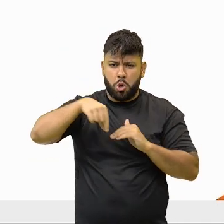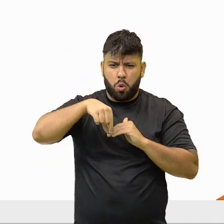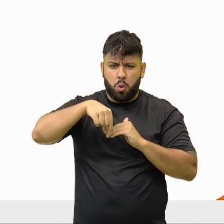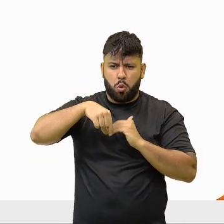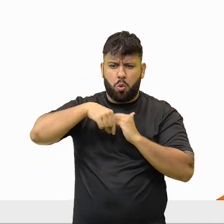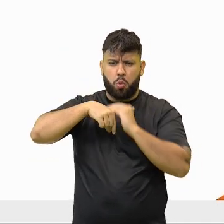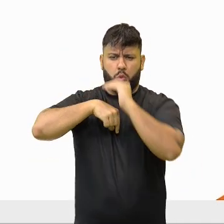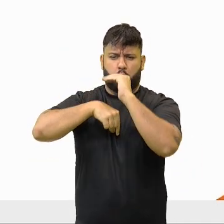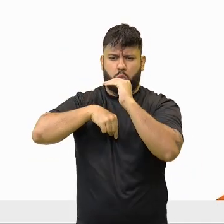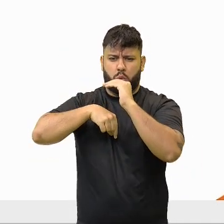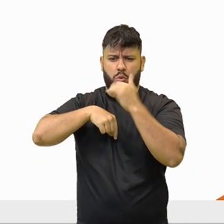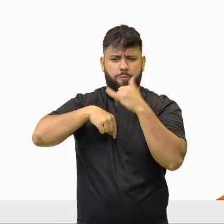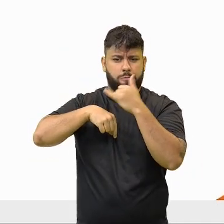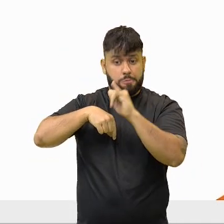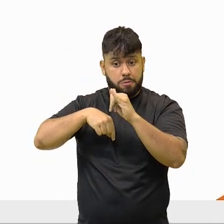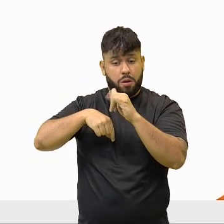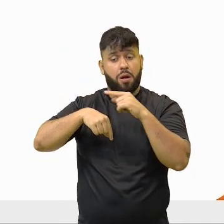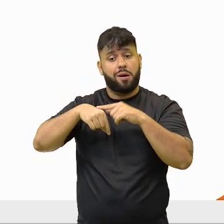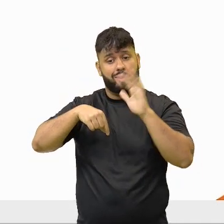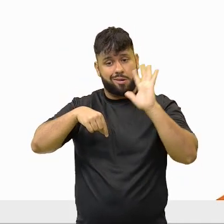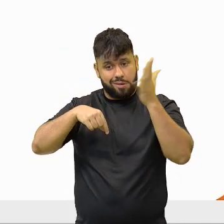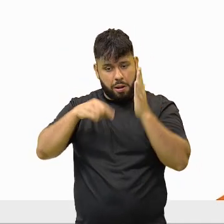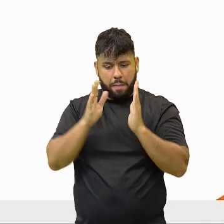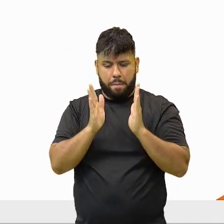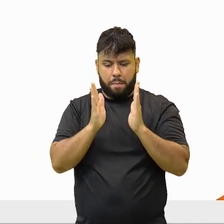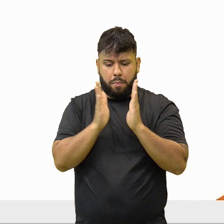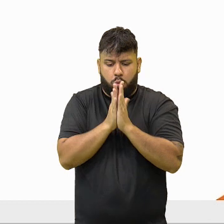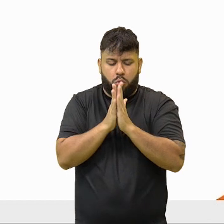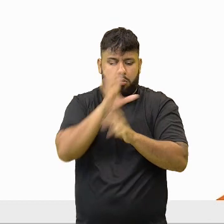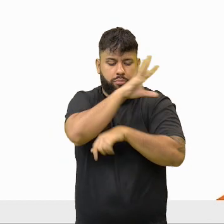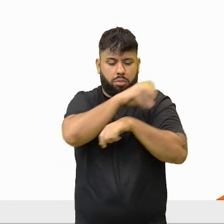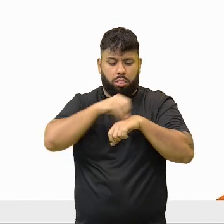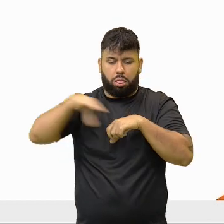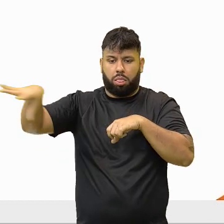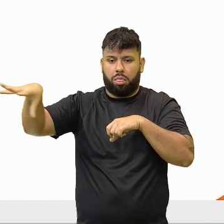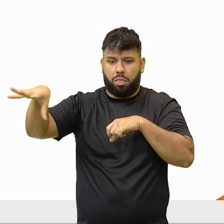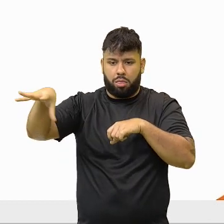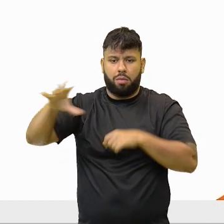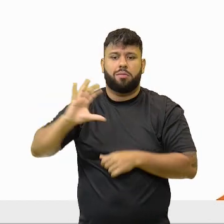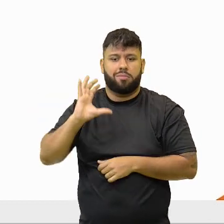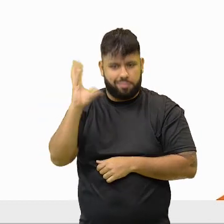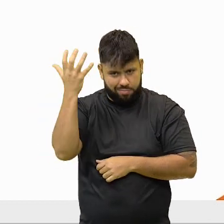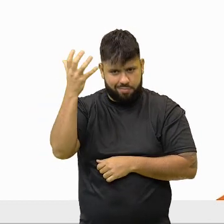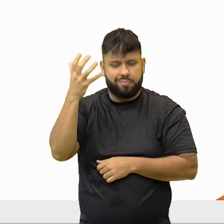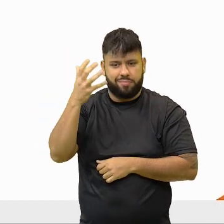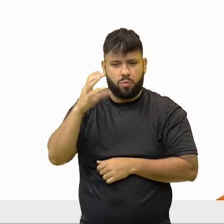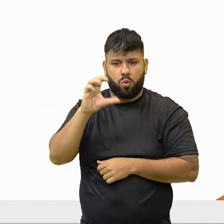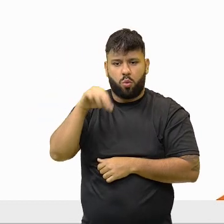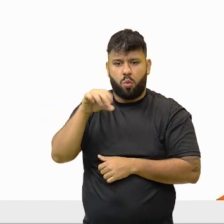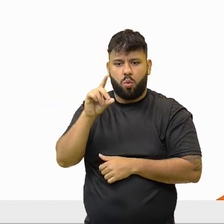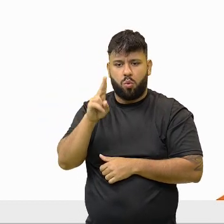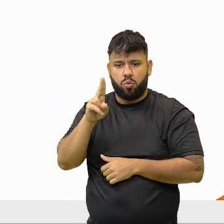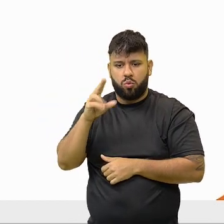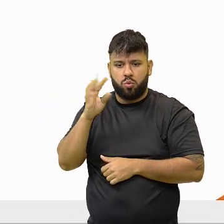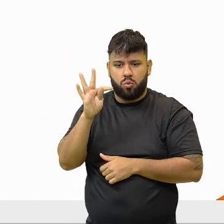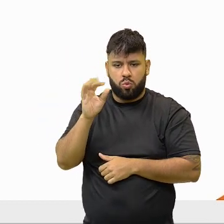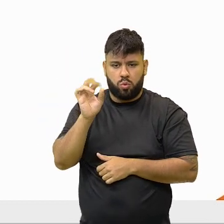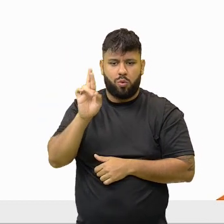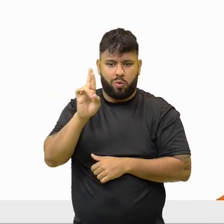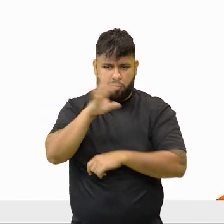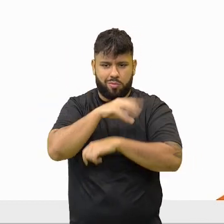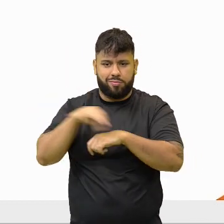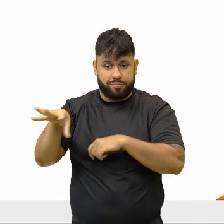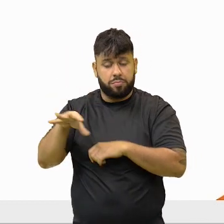placas se torne condutor, gerando-se assim uma descarga em arco. Trata-se do mesmo fenômeno que ocorre quando surge um